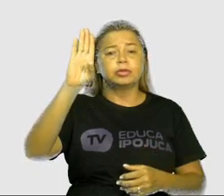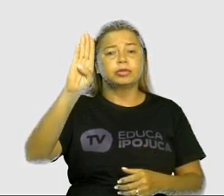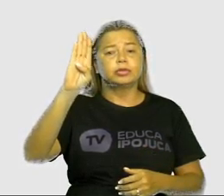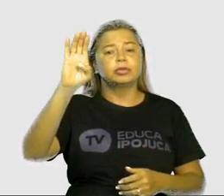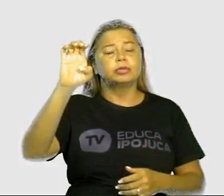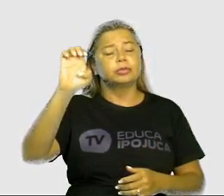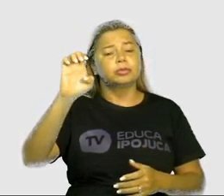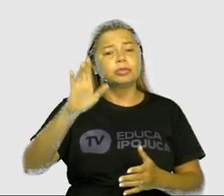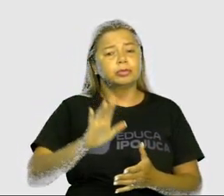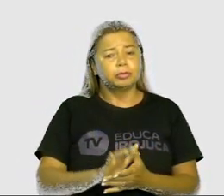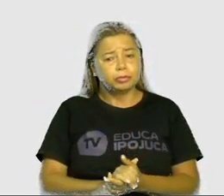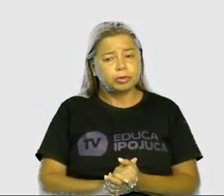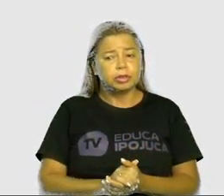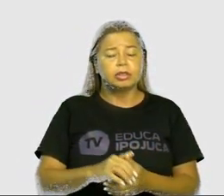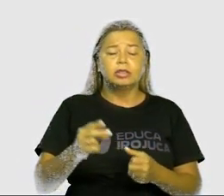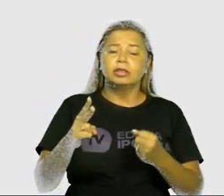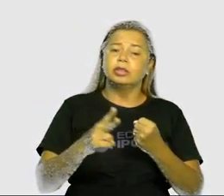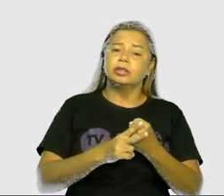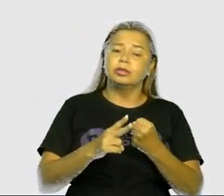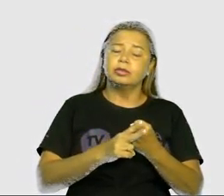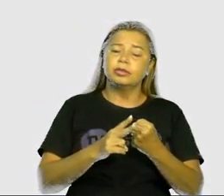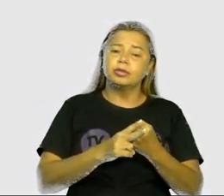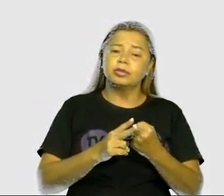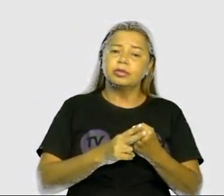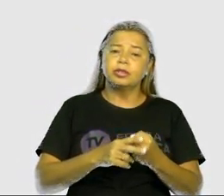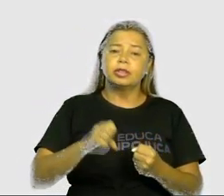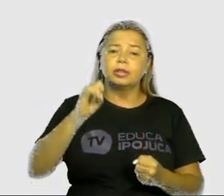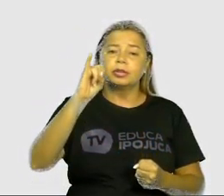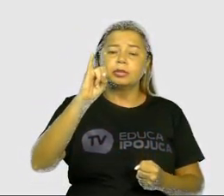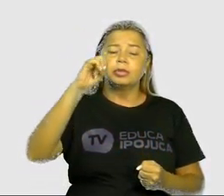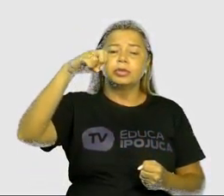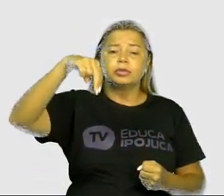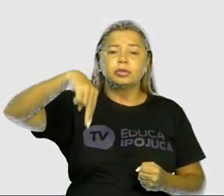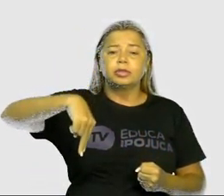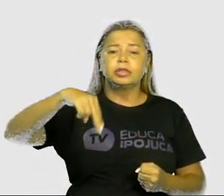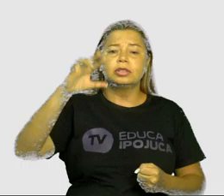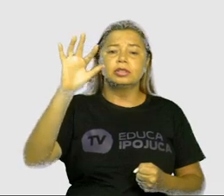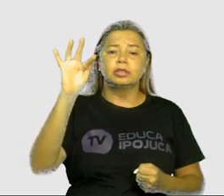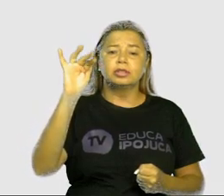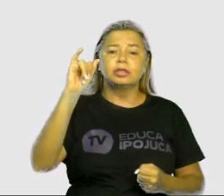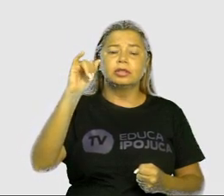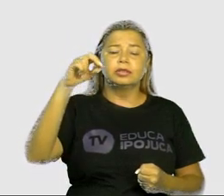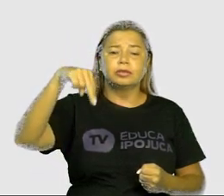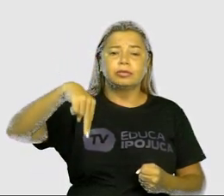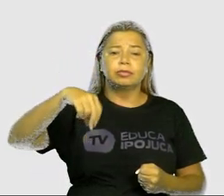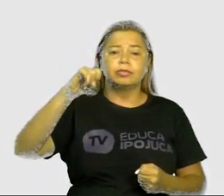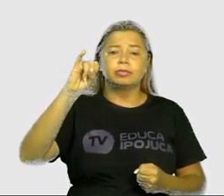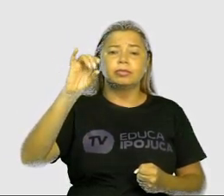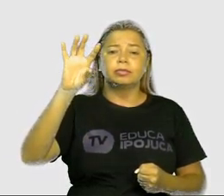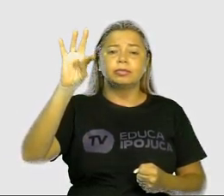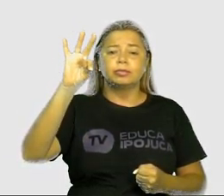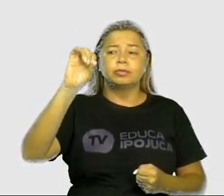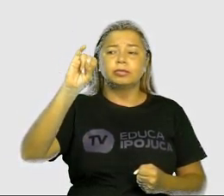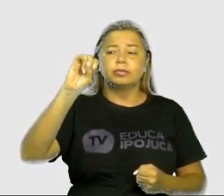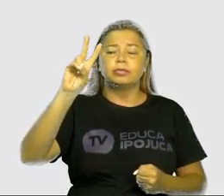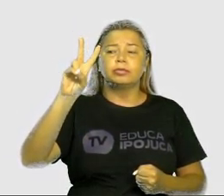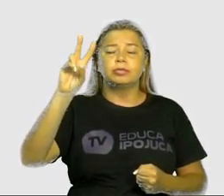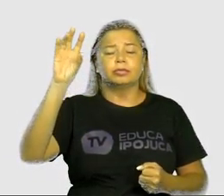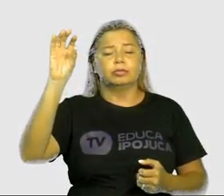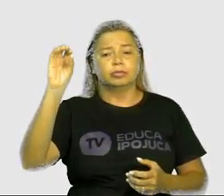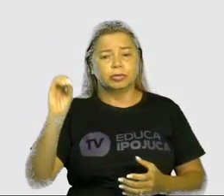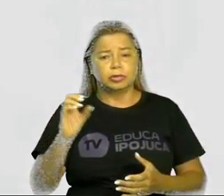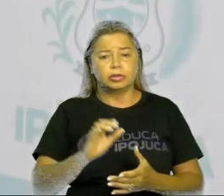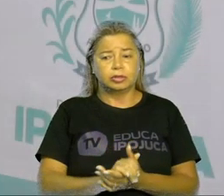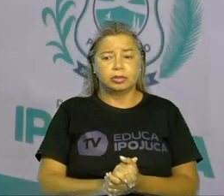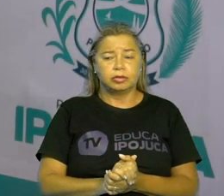no infinitivo sem o to. Olha um exemplo aqui, ó. Am I going to have an exam tomorrow? Né?